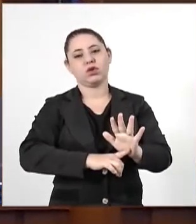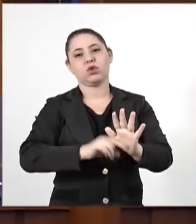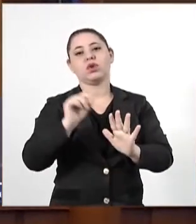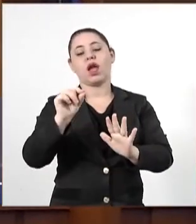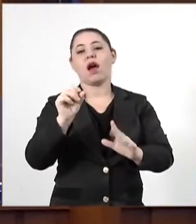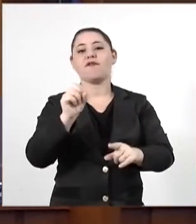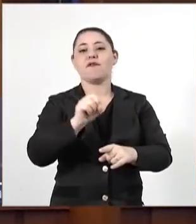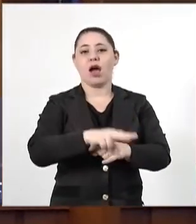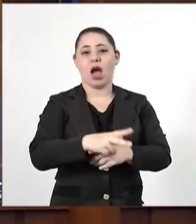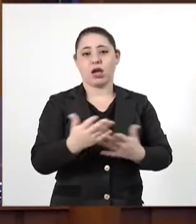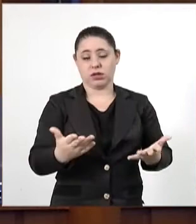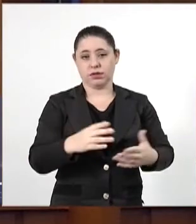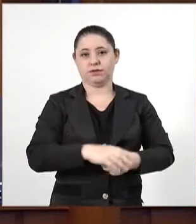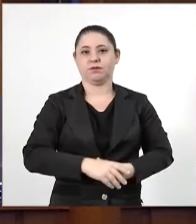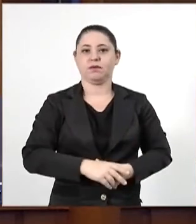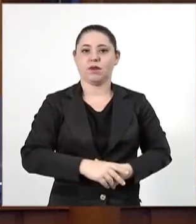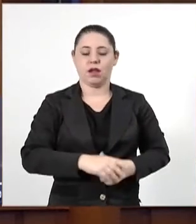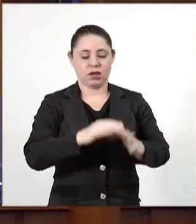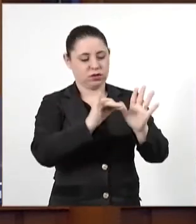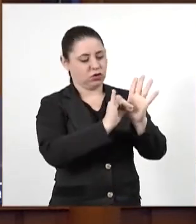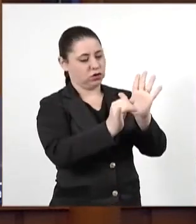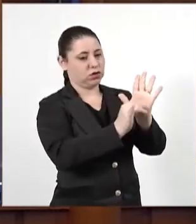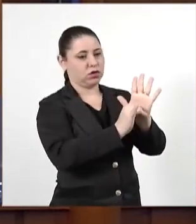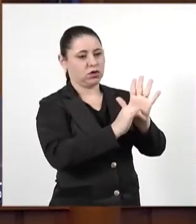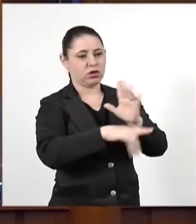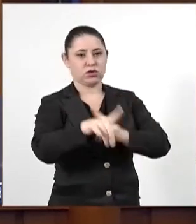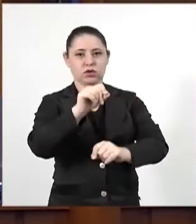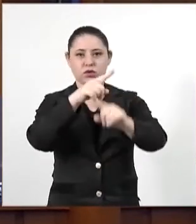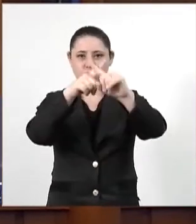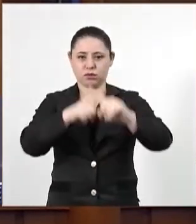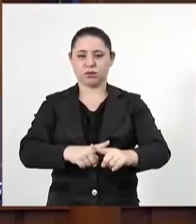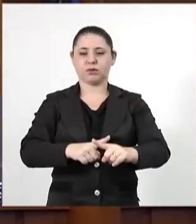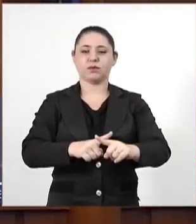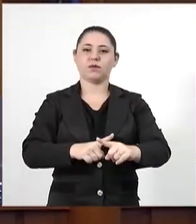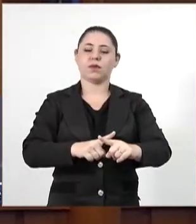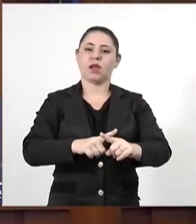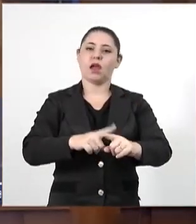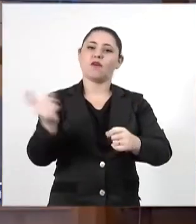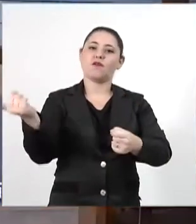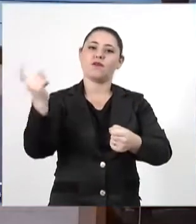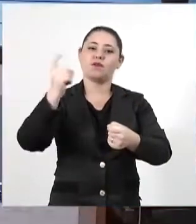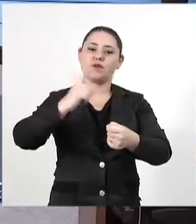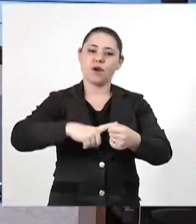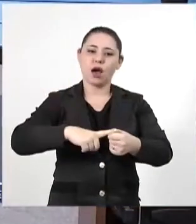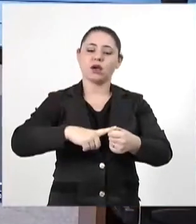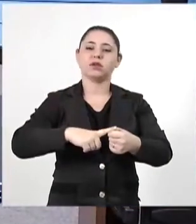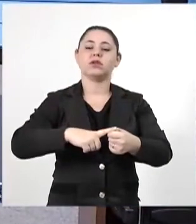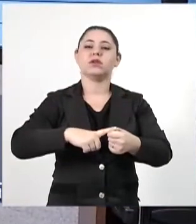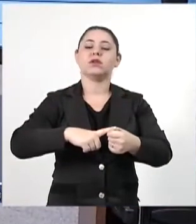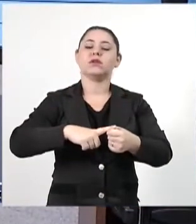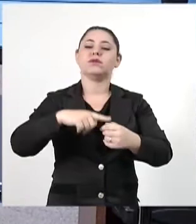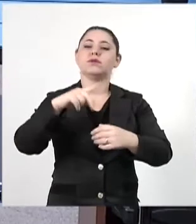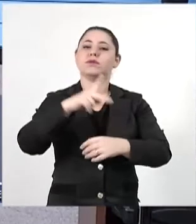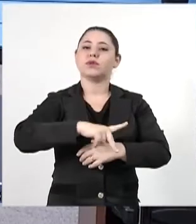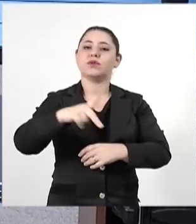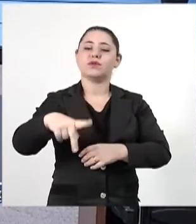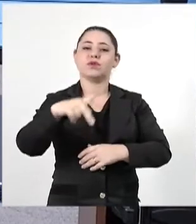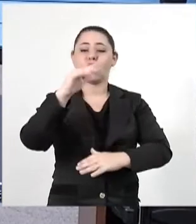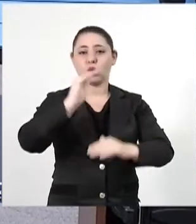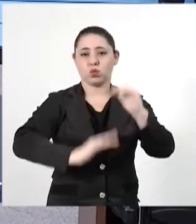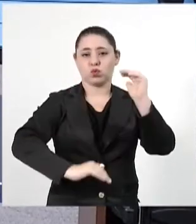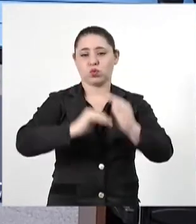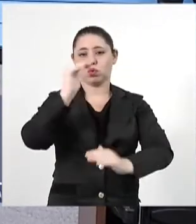à vaga. Lá diz o seguinte, o processo seletivo simplificado para a constituição do Banco Reserva de profissionais para